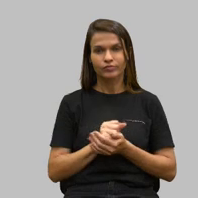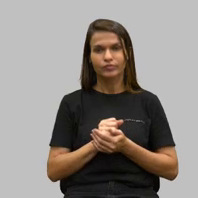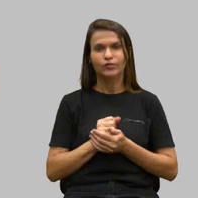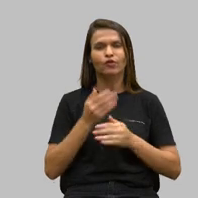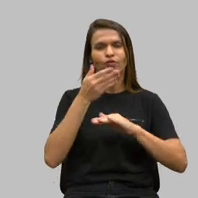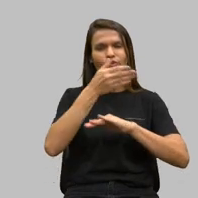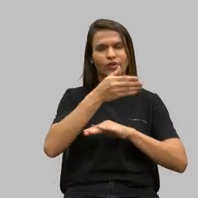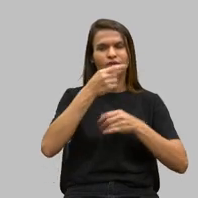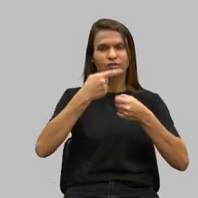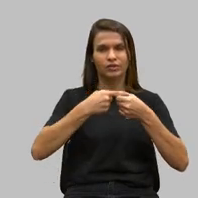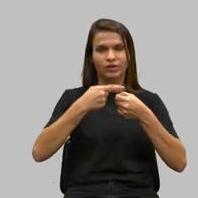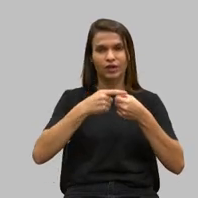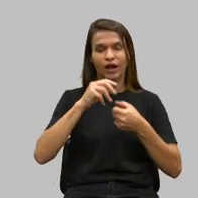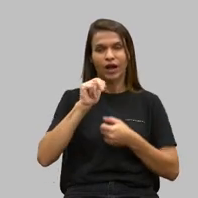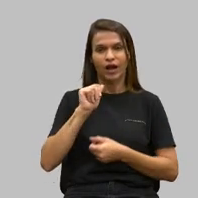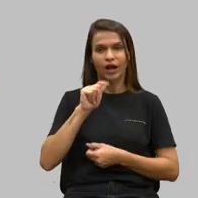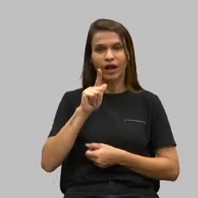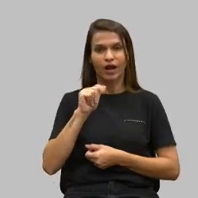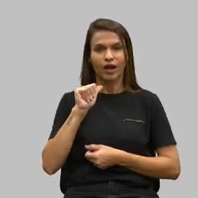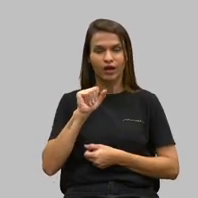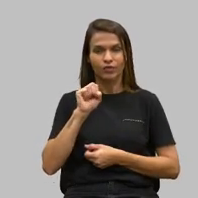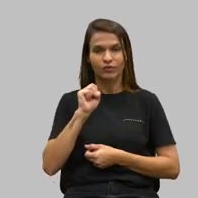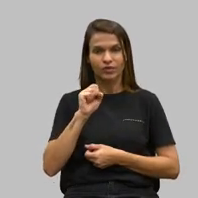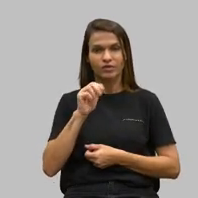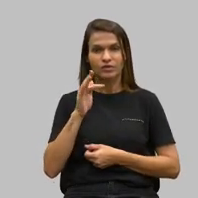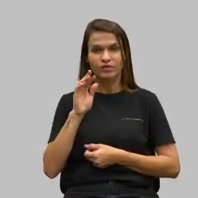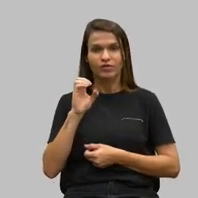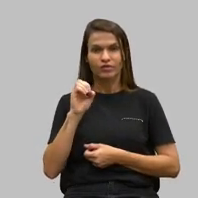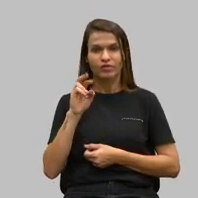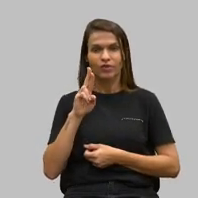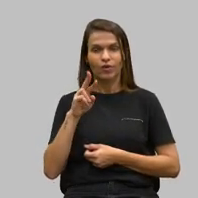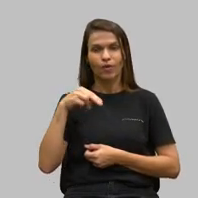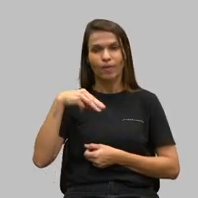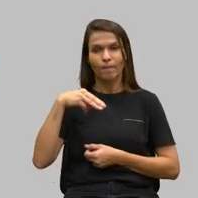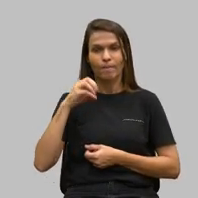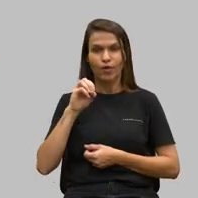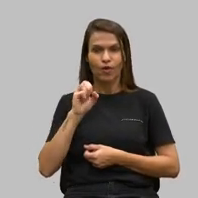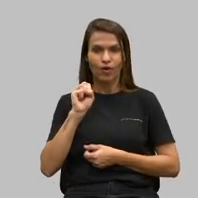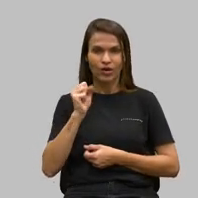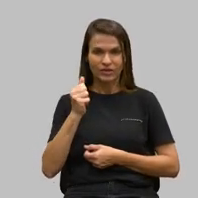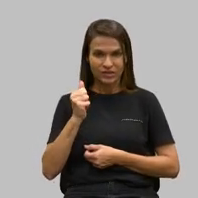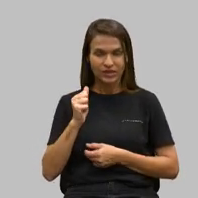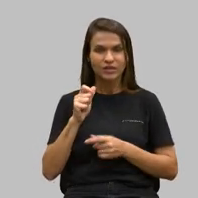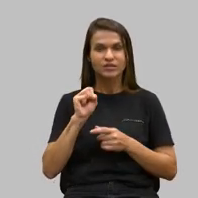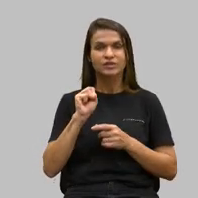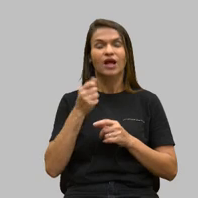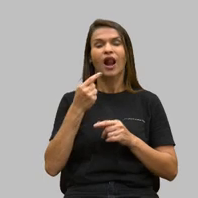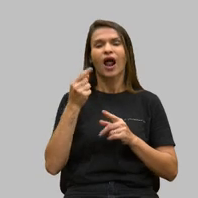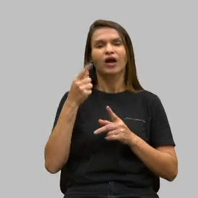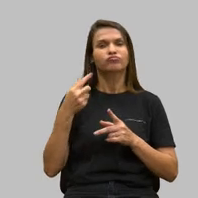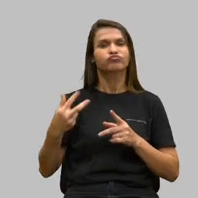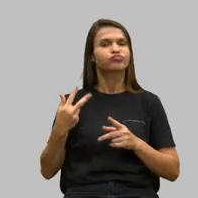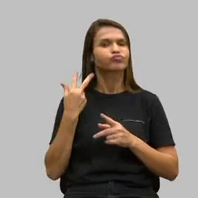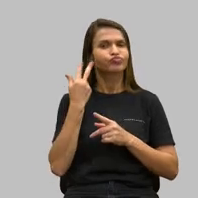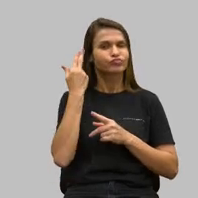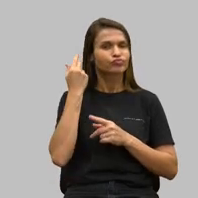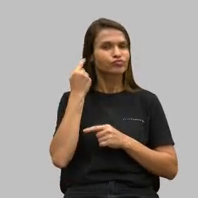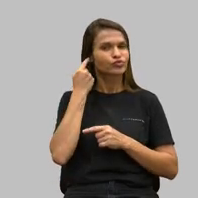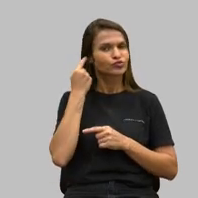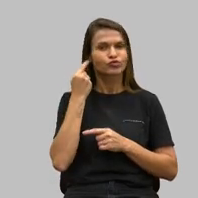Formosas ontem, Arlen, e lá zerou cirurgias de otorrino, zeraram, cirurgias de otorrino,